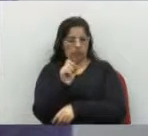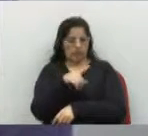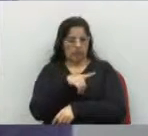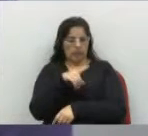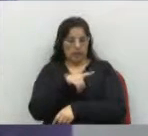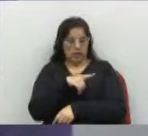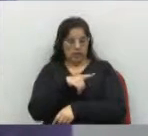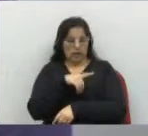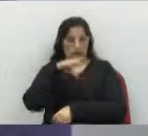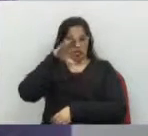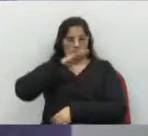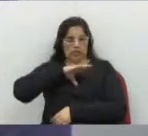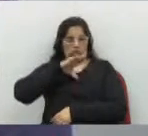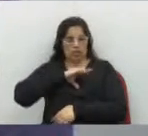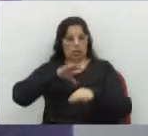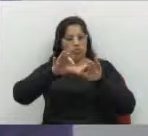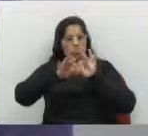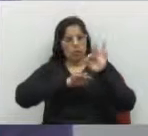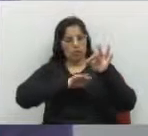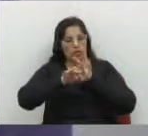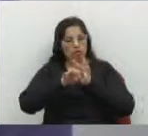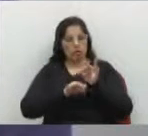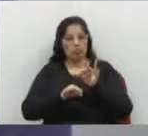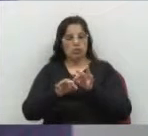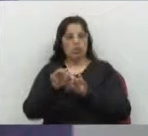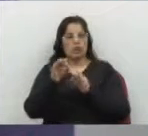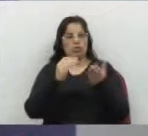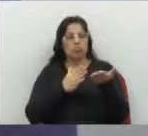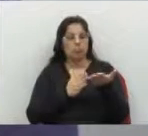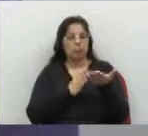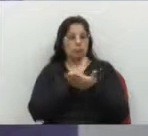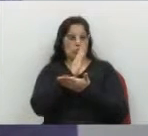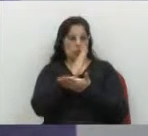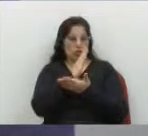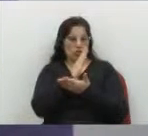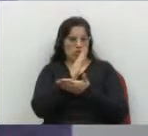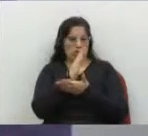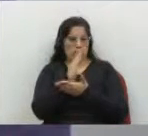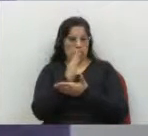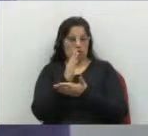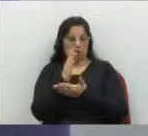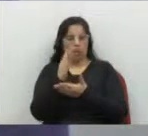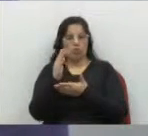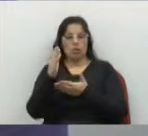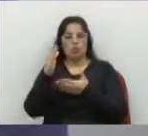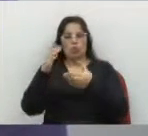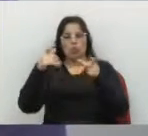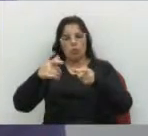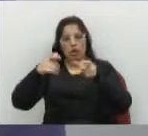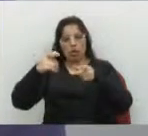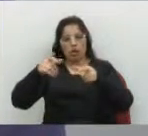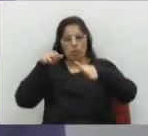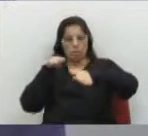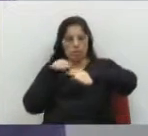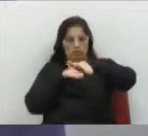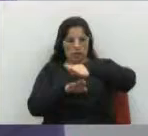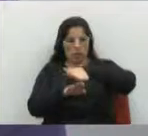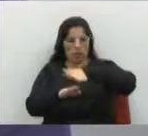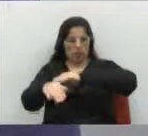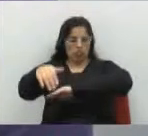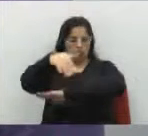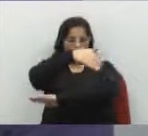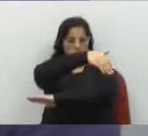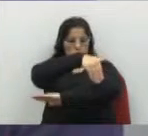prefeito para que seja aprovado o estacionamento, para que seja permitido o estacionamento em canteiros centrais. E nós temos lá no Jardim Vitória